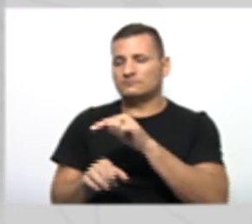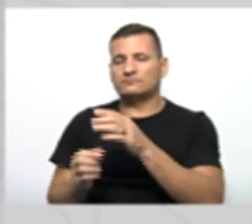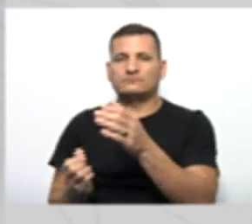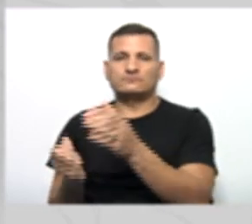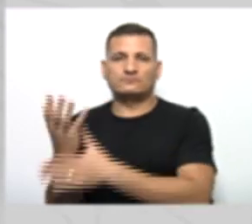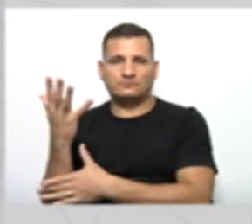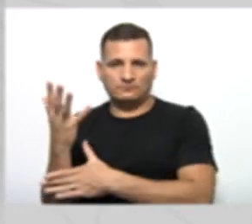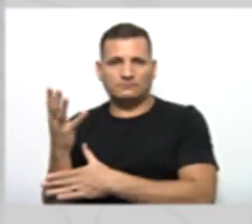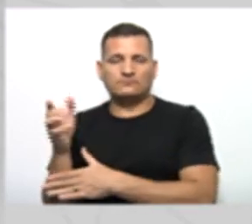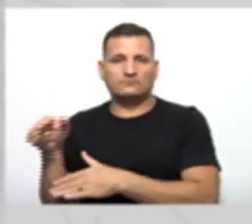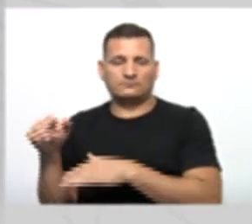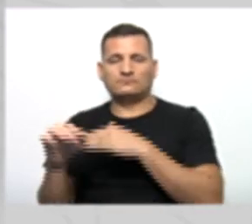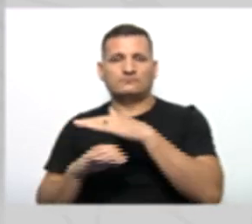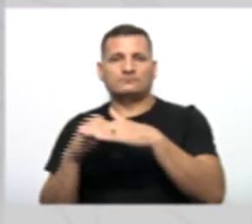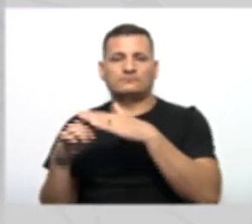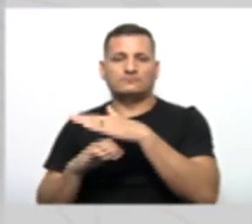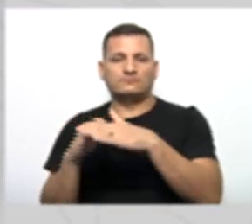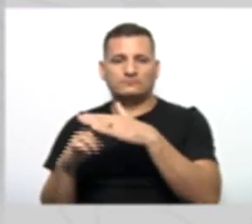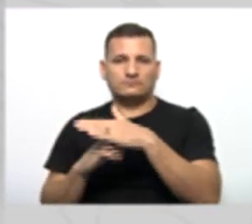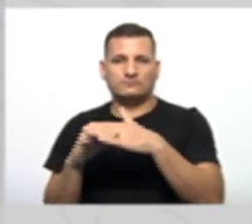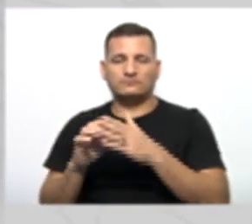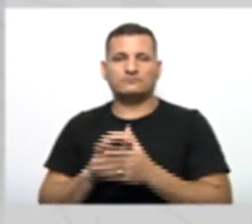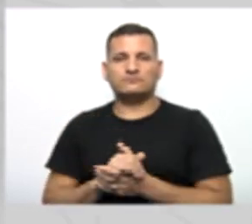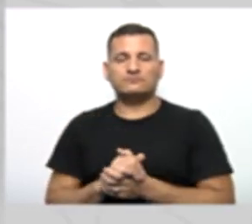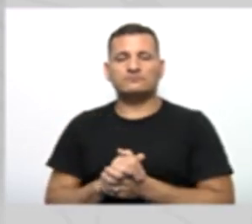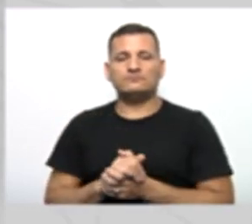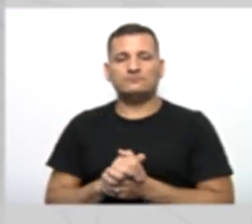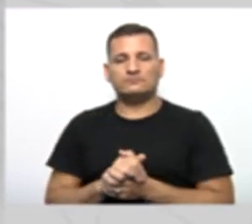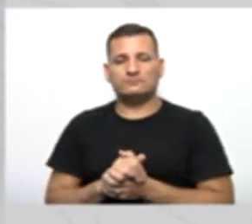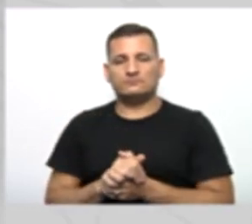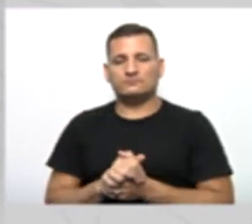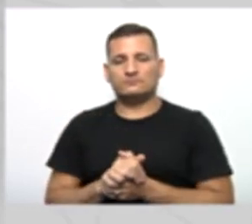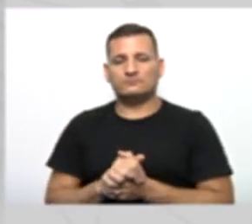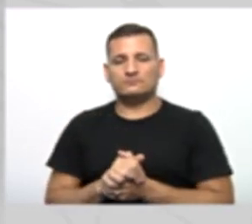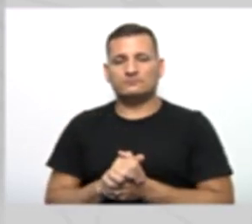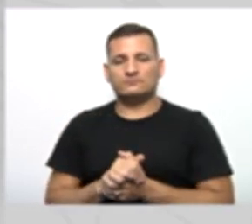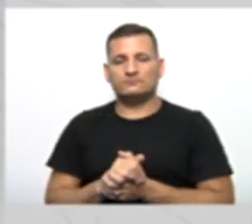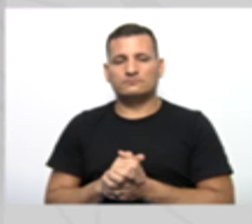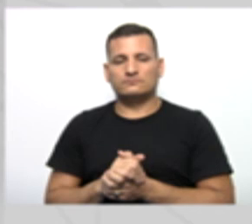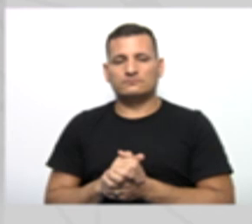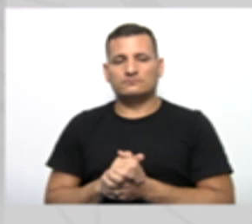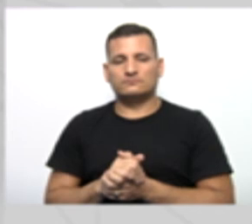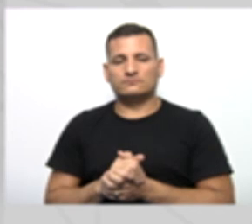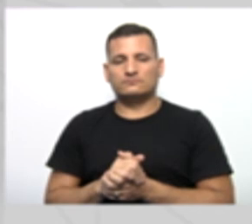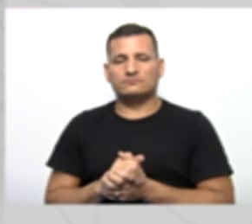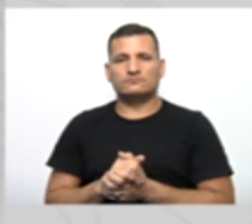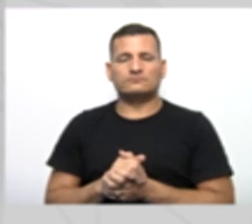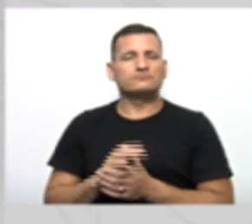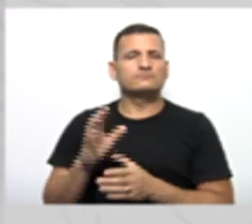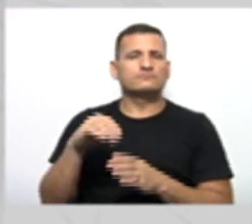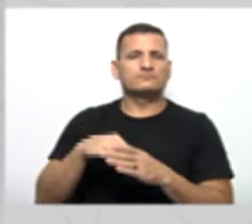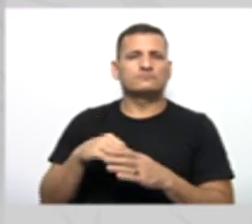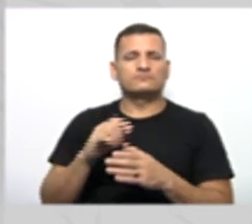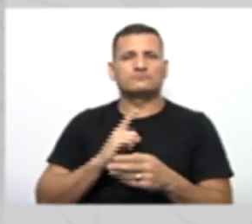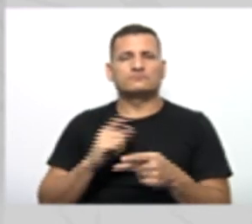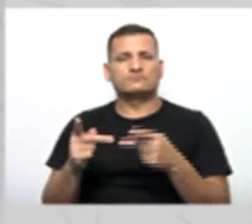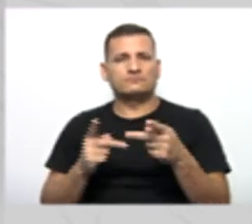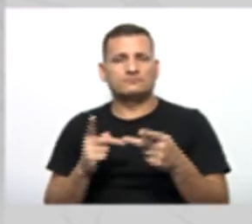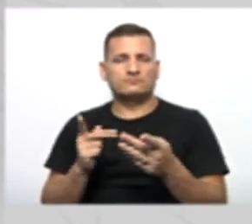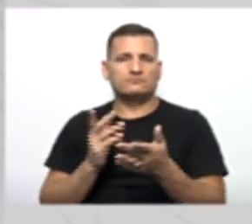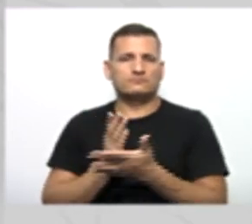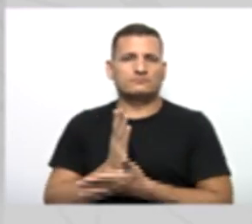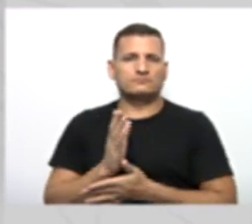atividade de acordo com aquelas condicionantes que estão nos planos, programas e projetos